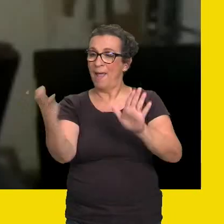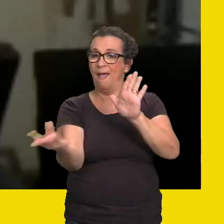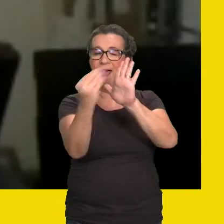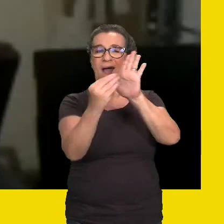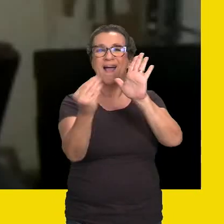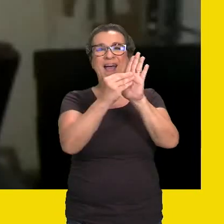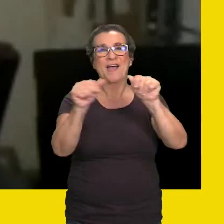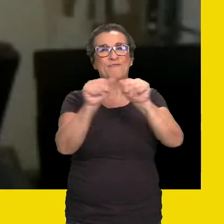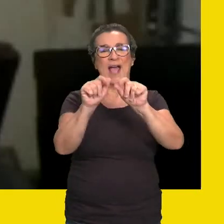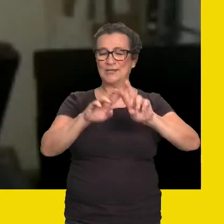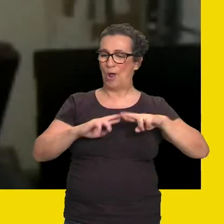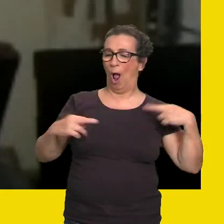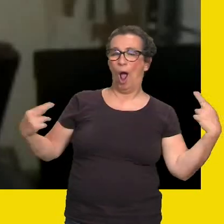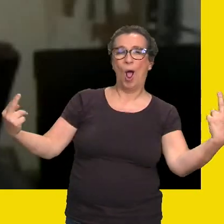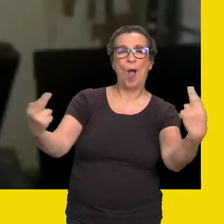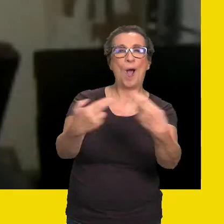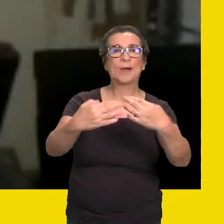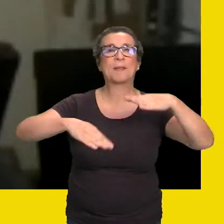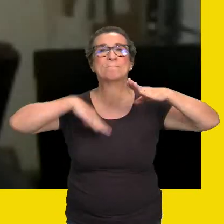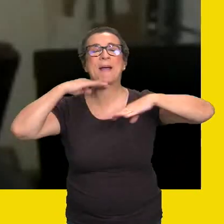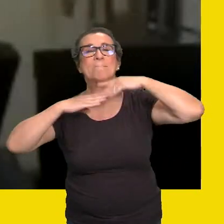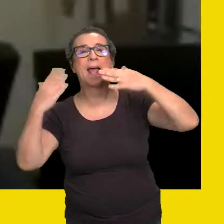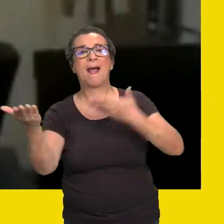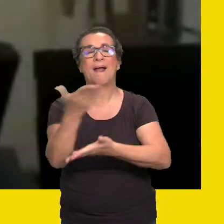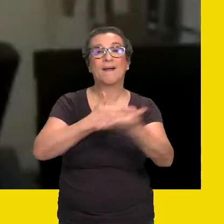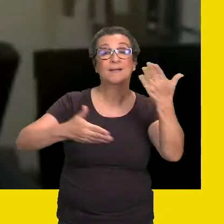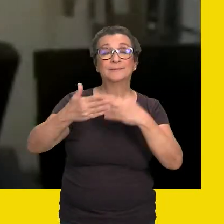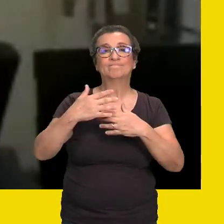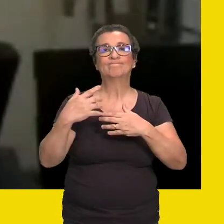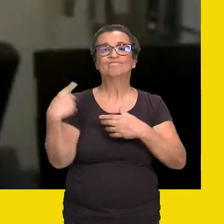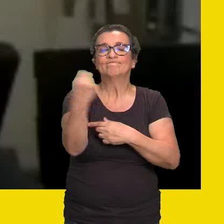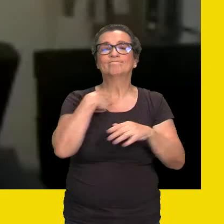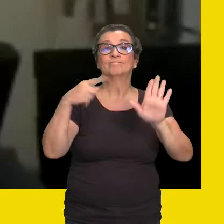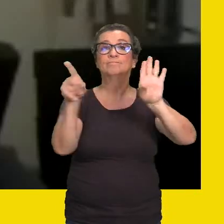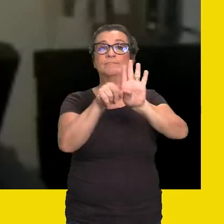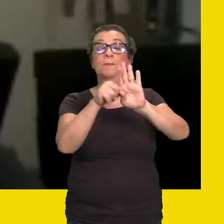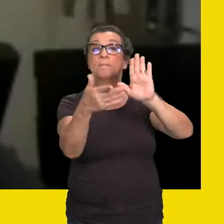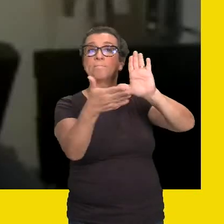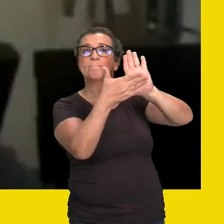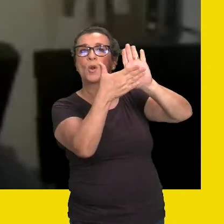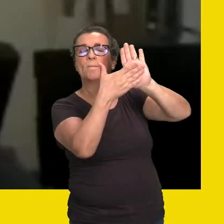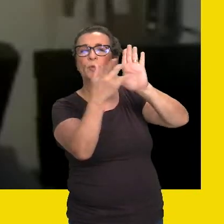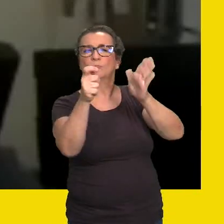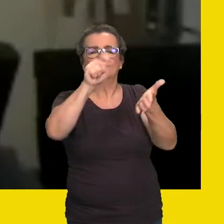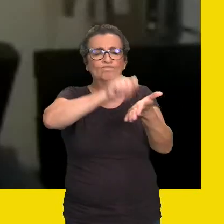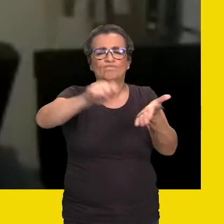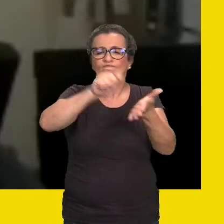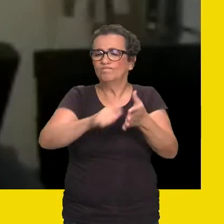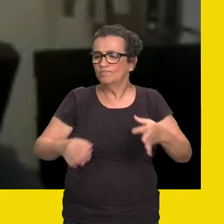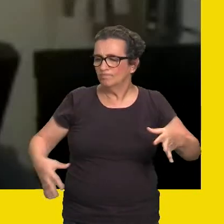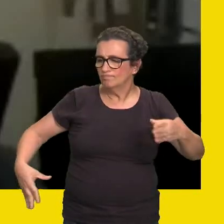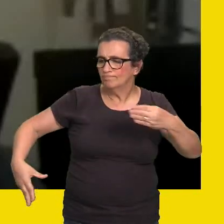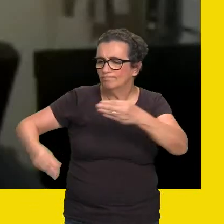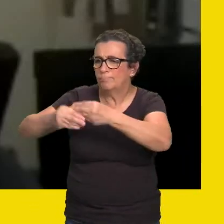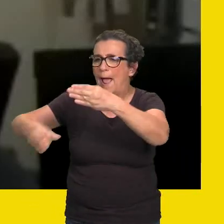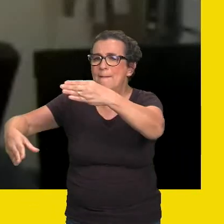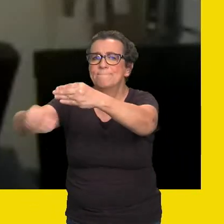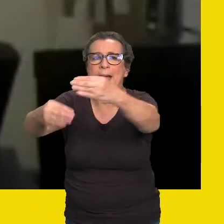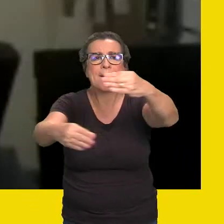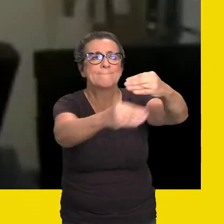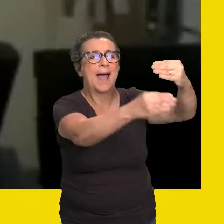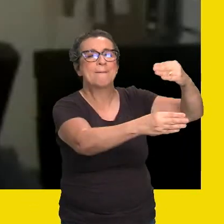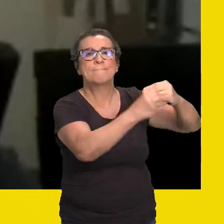de conversa, quando a gente propõe uma escrita coletiva de um texto